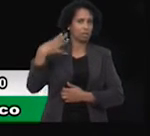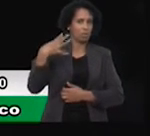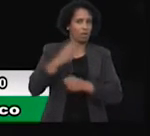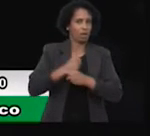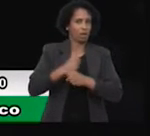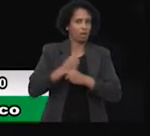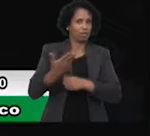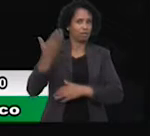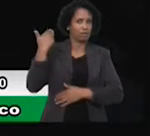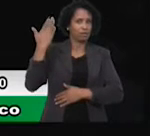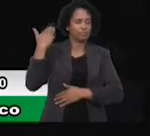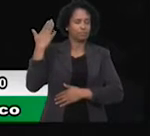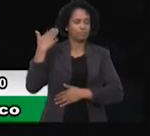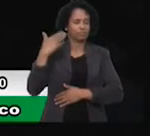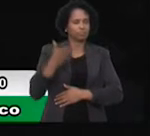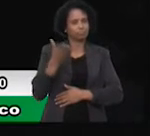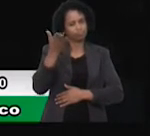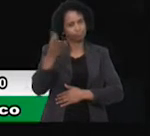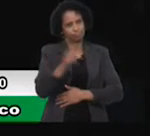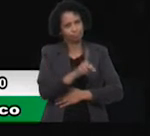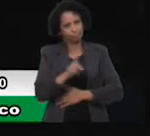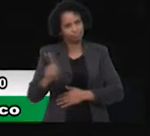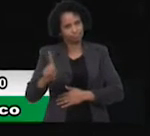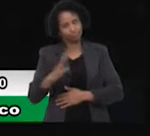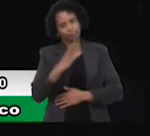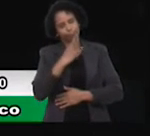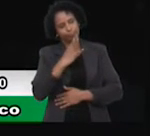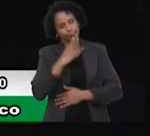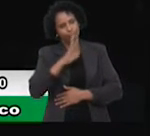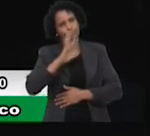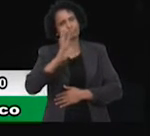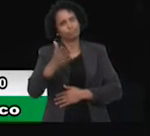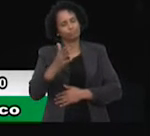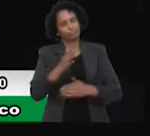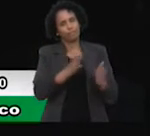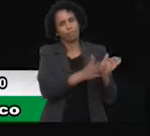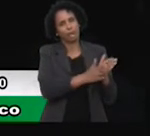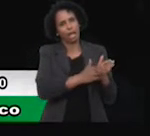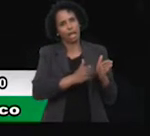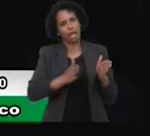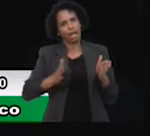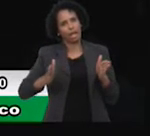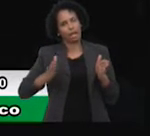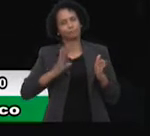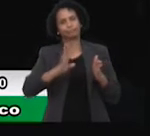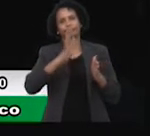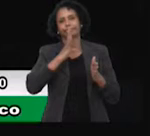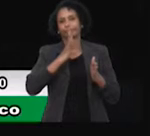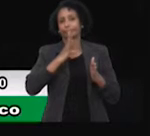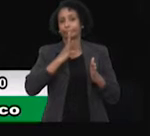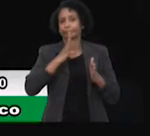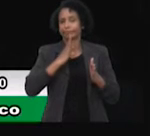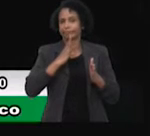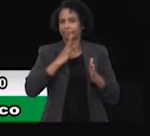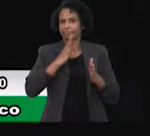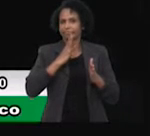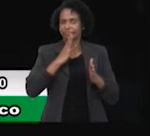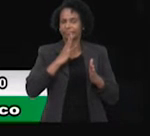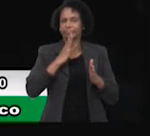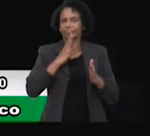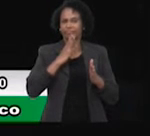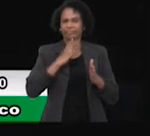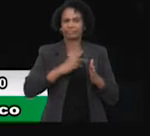atrás. Vossa Excelência participou muito disso, desse processo. Foram muitos dias